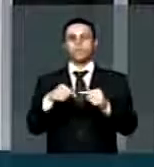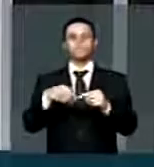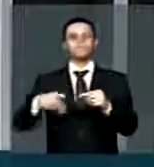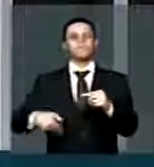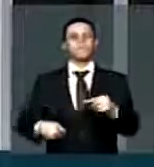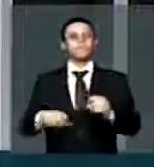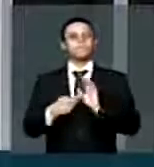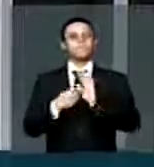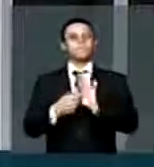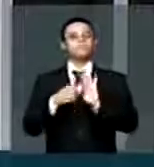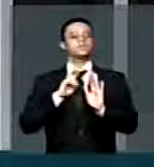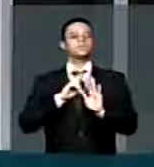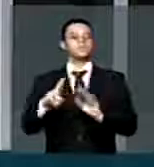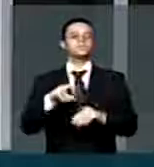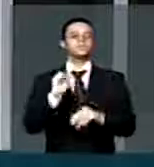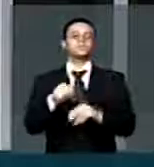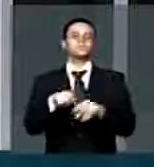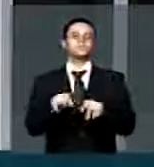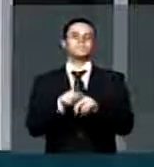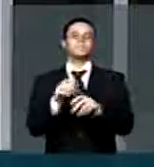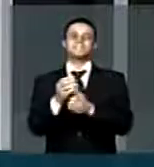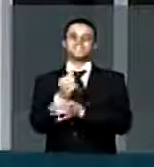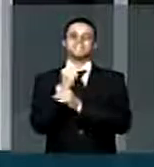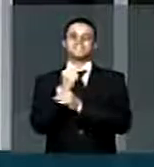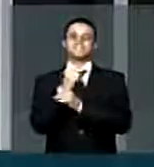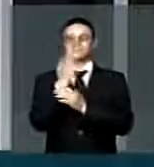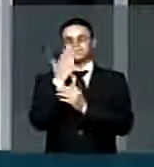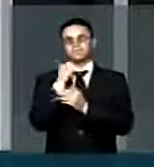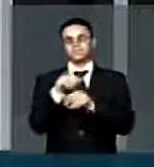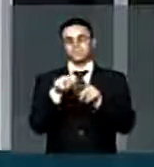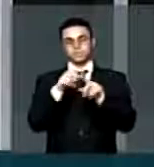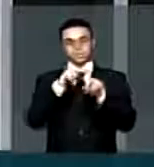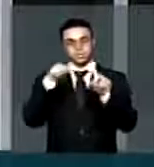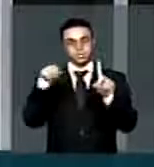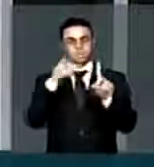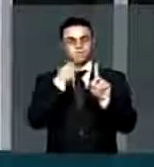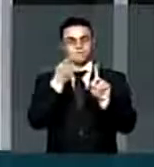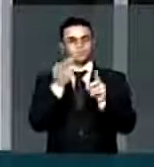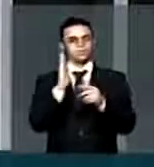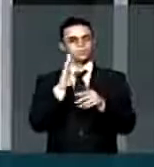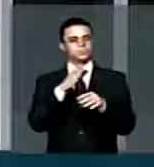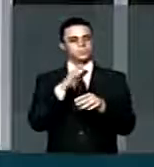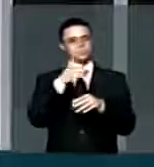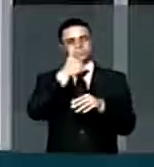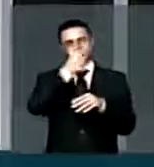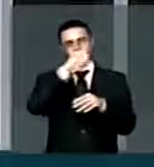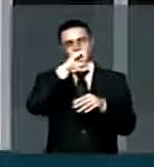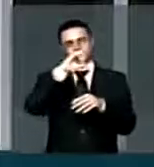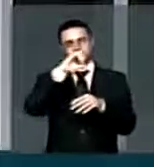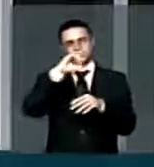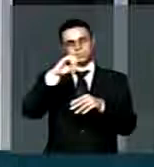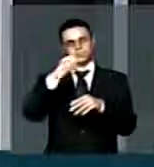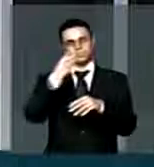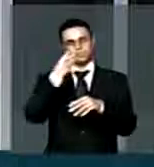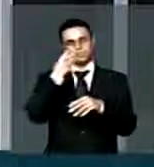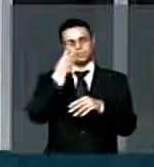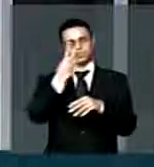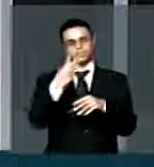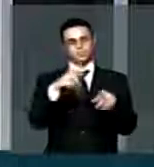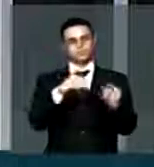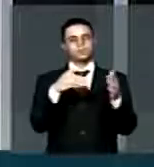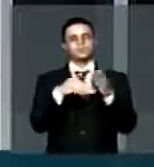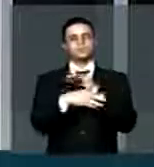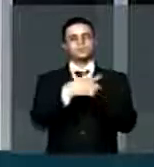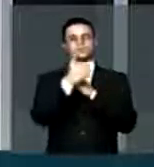da segurança alimentar. Os dados mostram que entre 1992 e 2013, o número